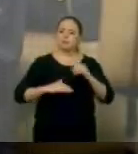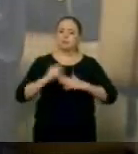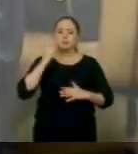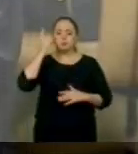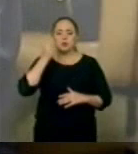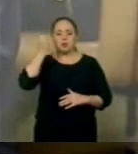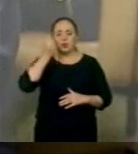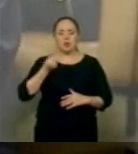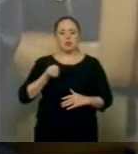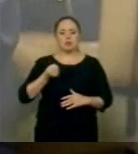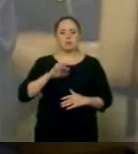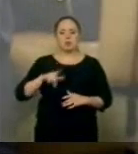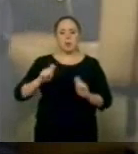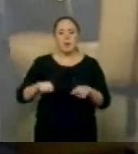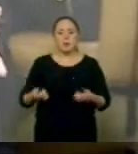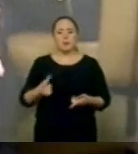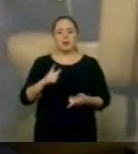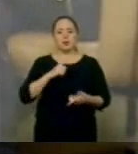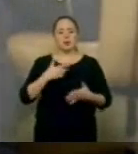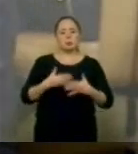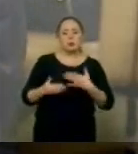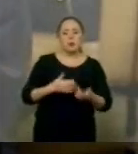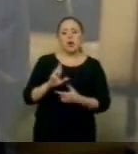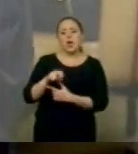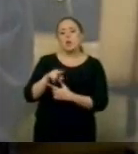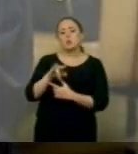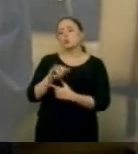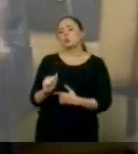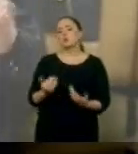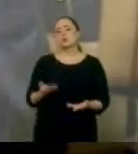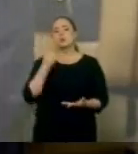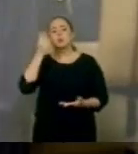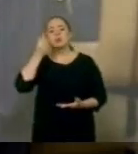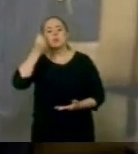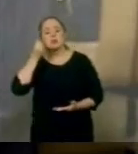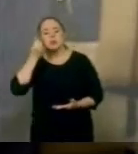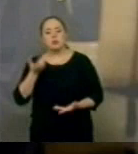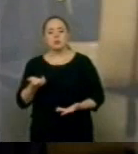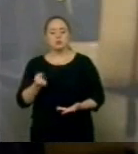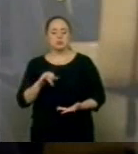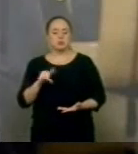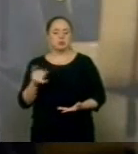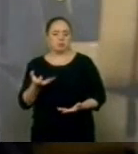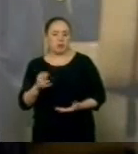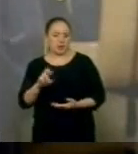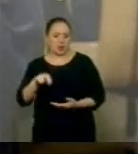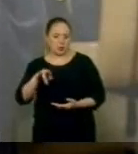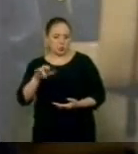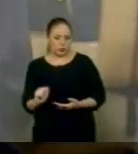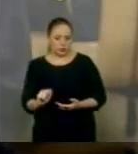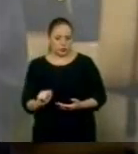se permite que se tenha qualquer renúncia por parte do congressista à imunidade parlamentar.